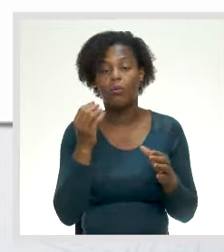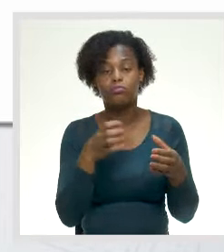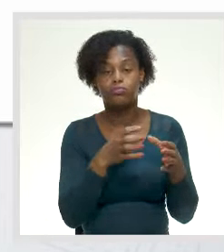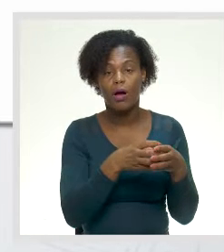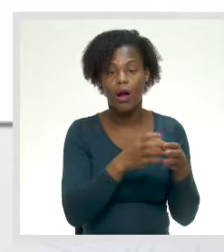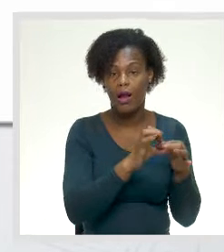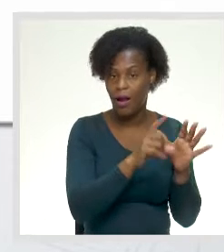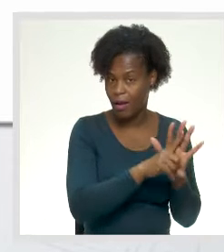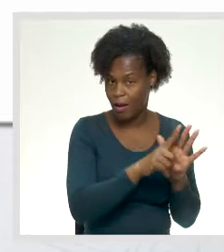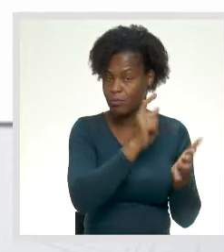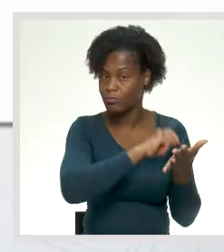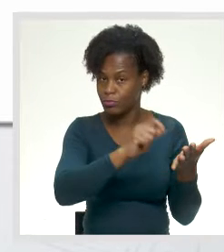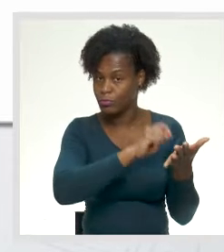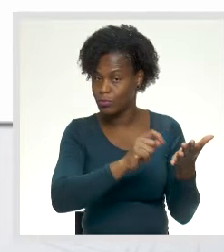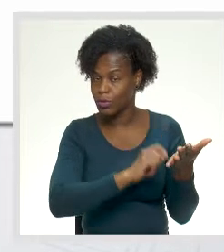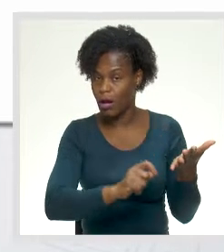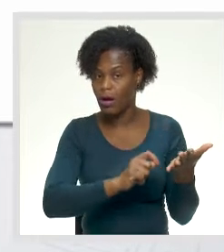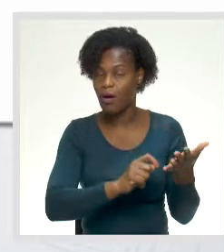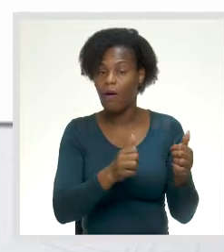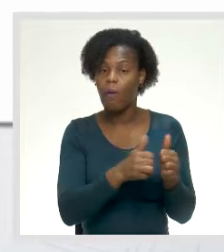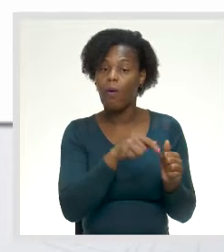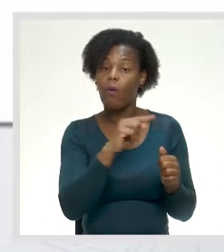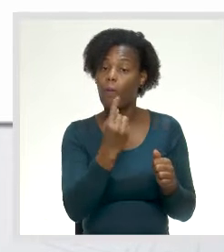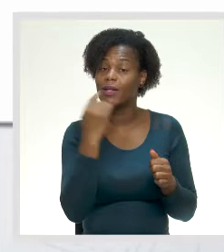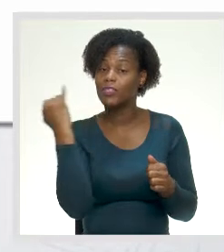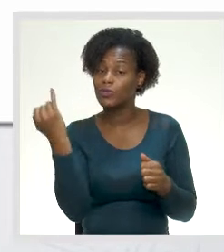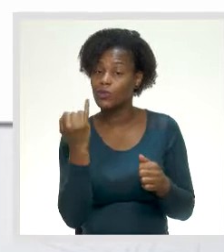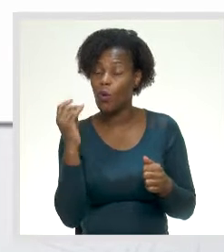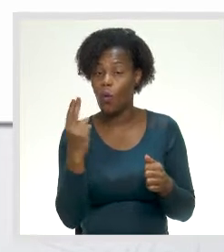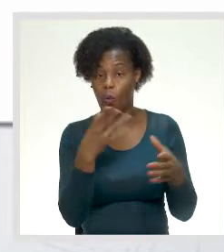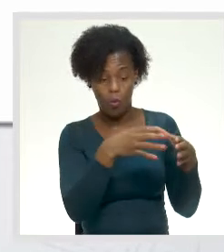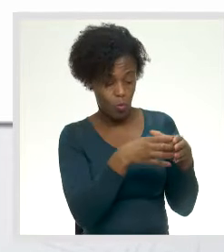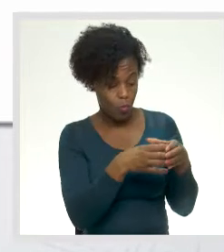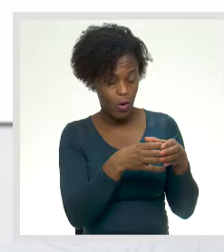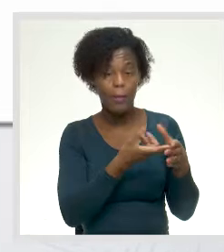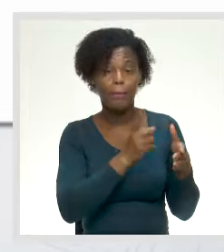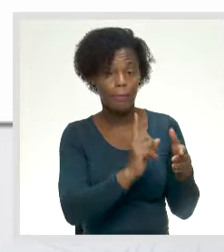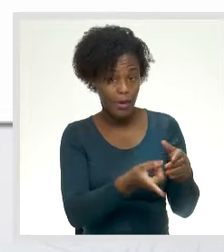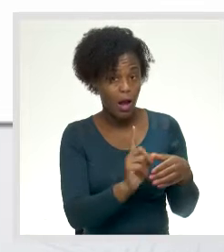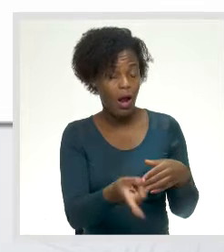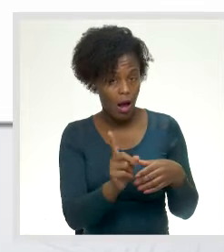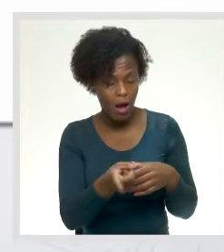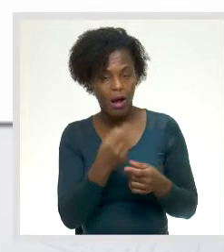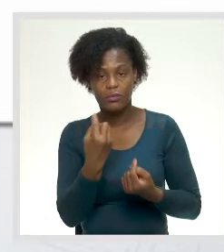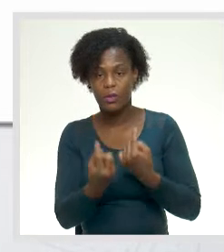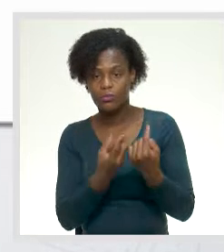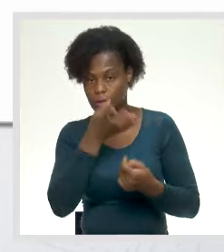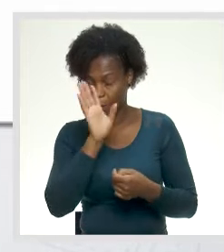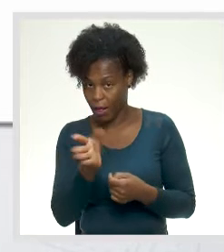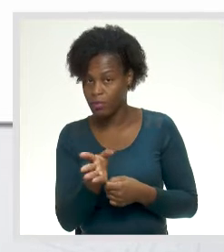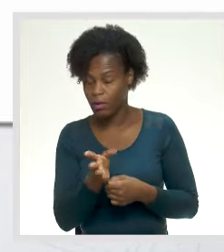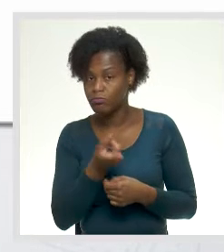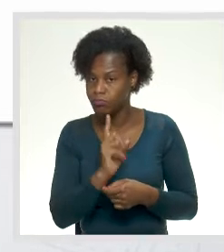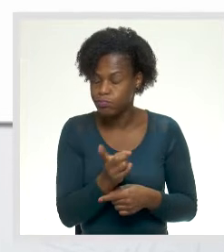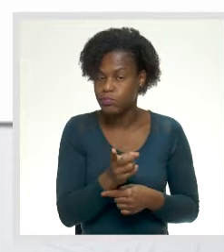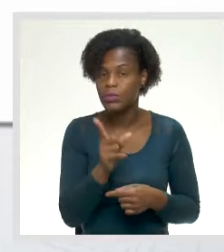convenções prescritas por uma entidade ou um grupo que impõe rigidamente certas